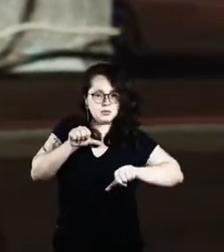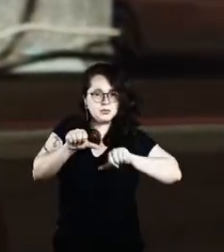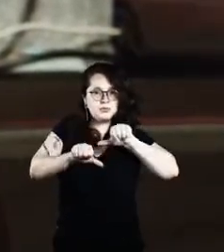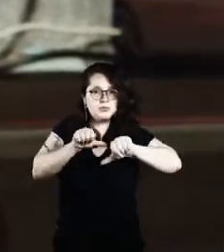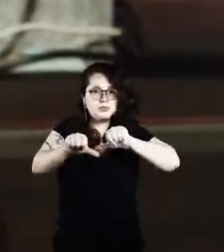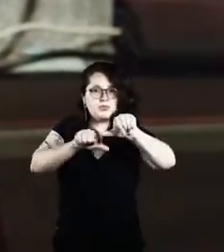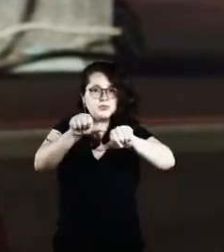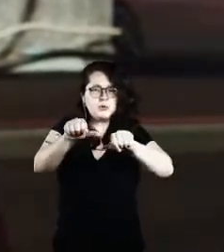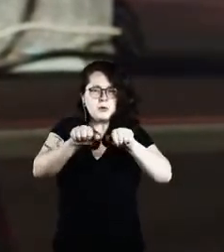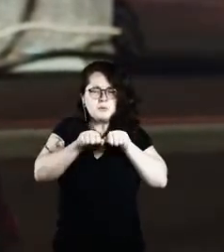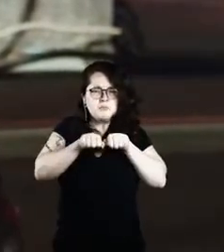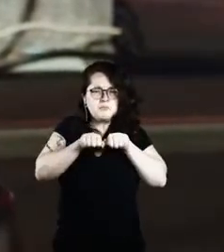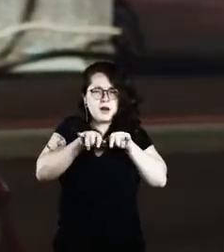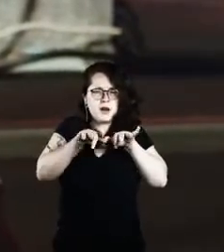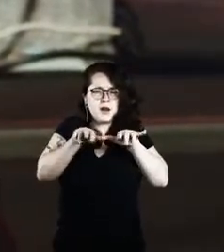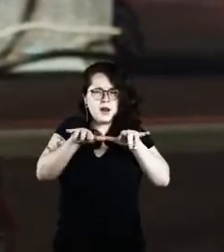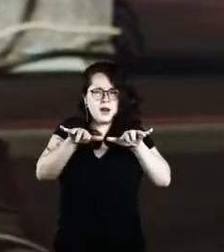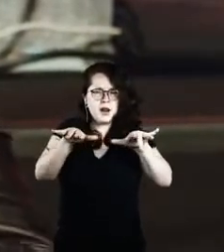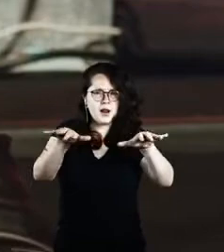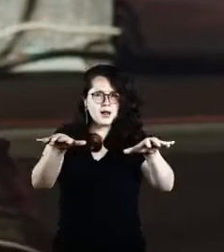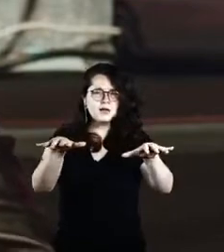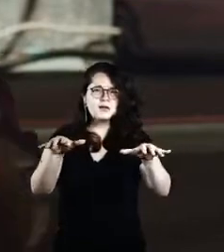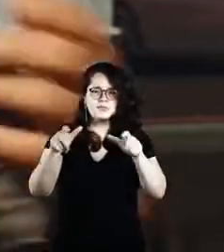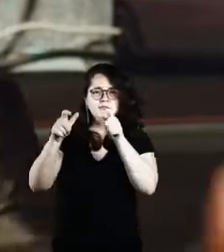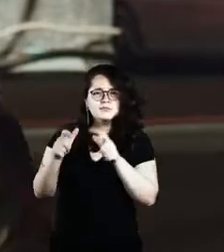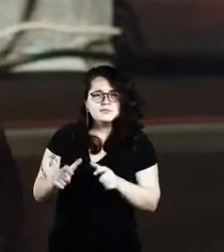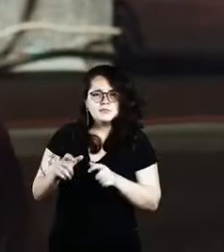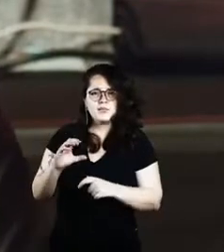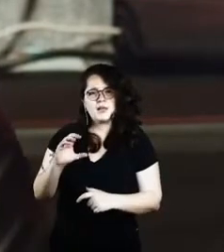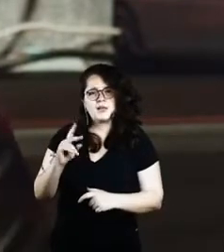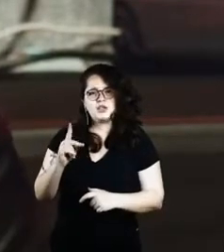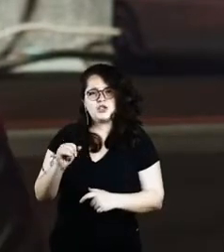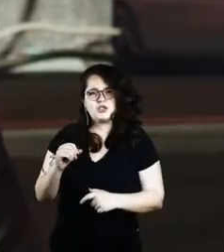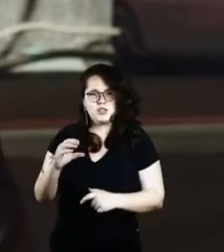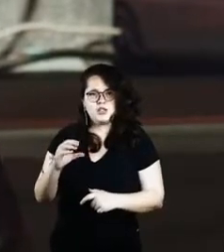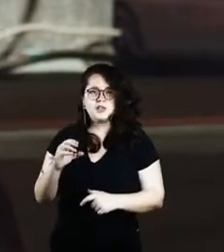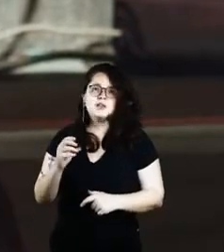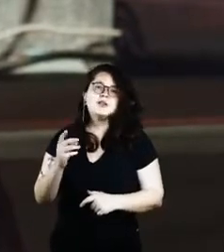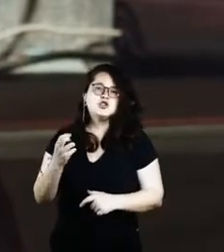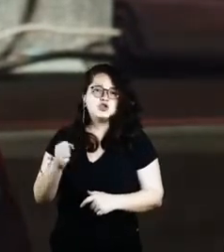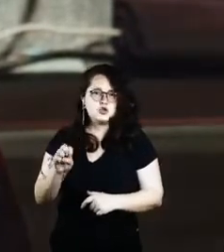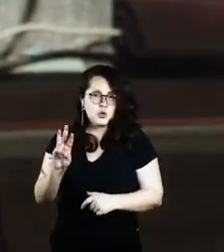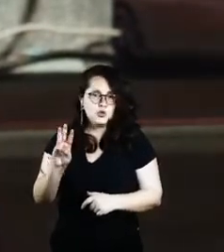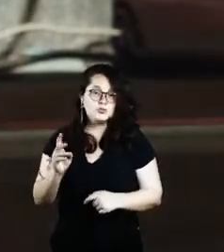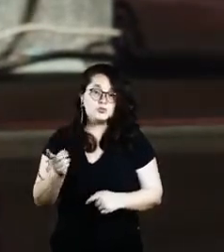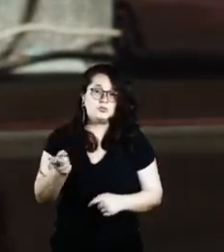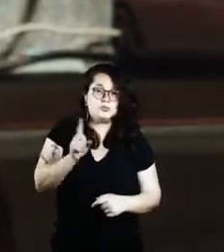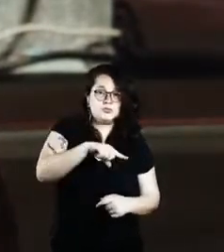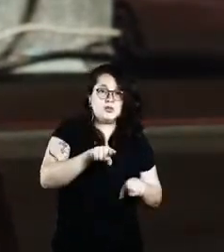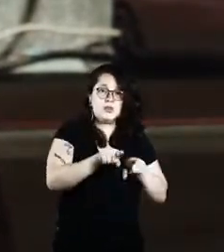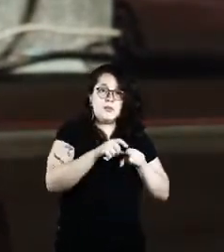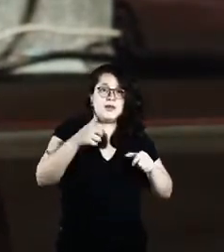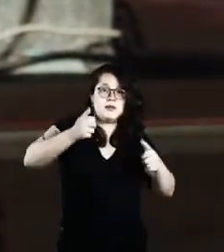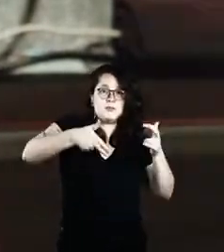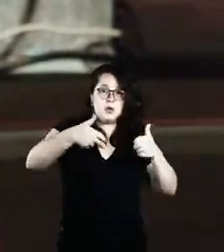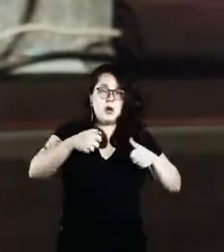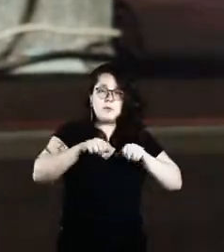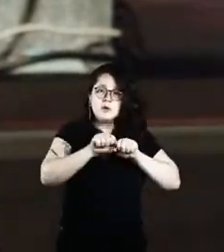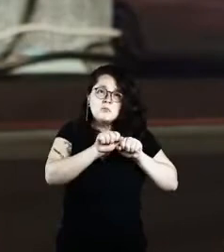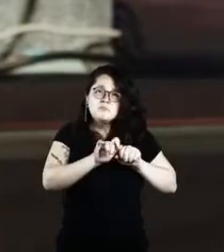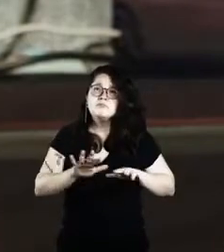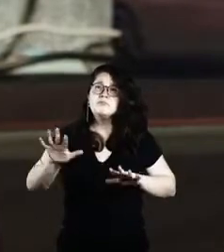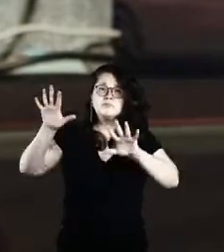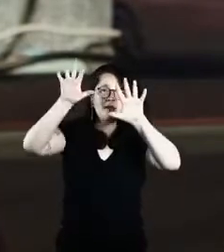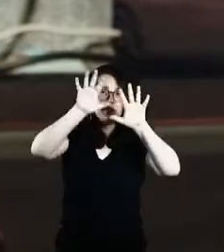Show quanto como o hip hop cresceu no Brasil, a proporção que tudo tomou? Vocês tinham